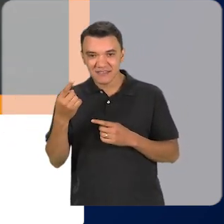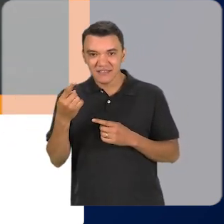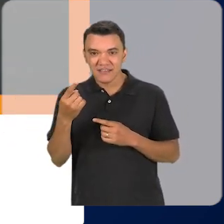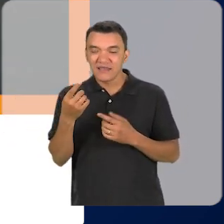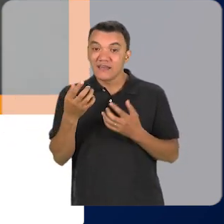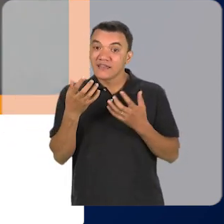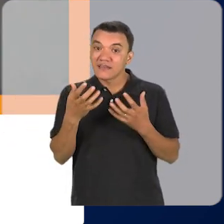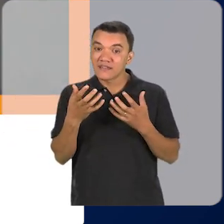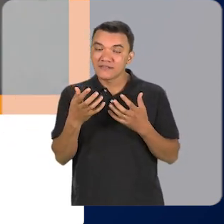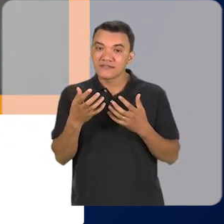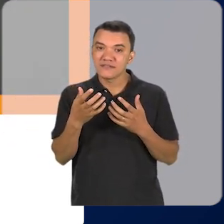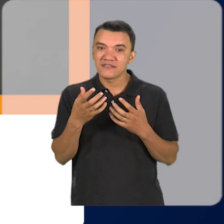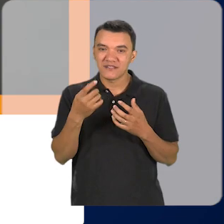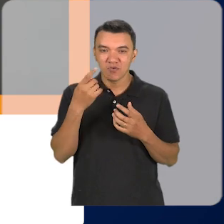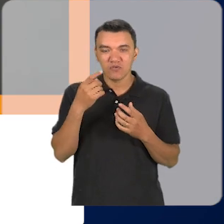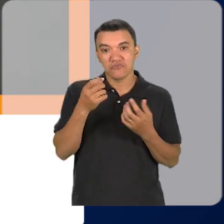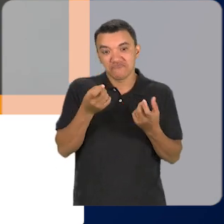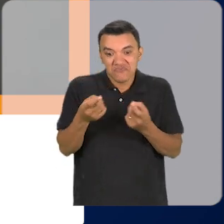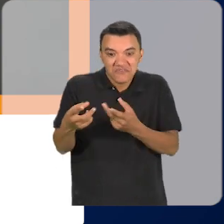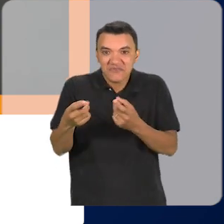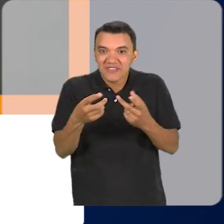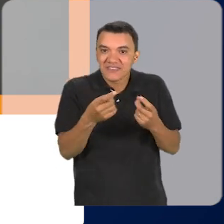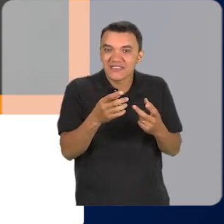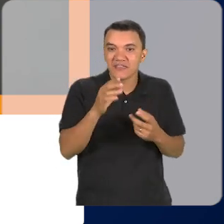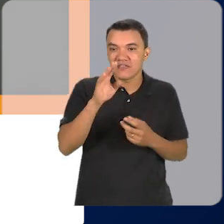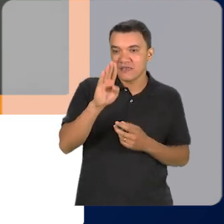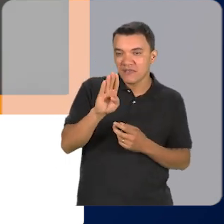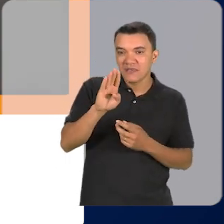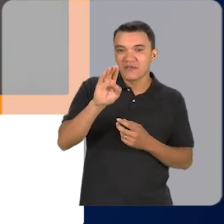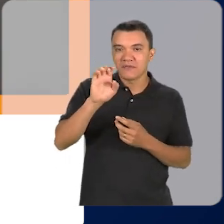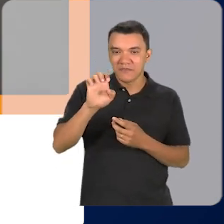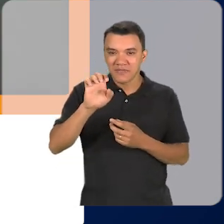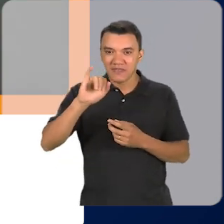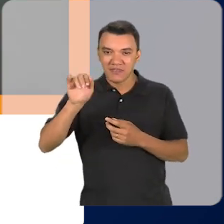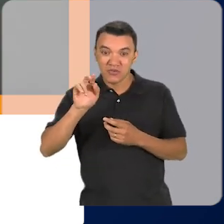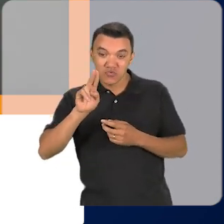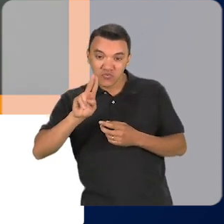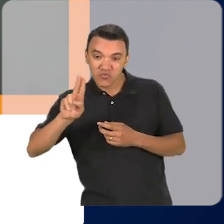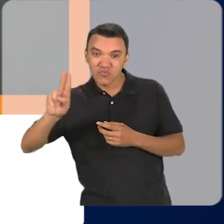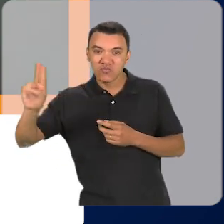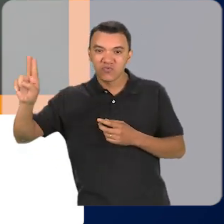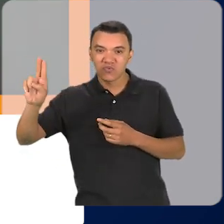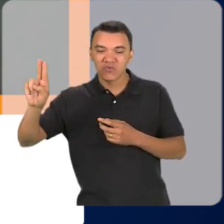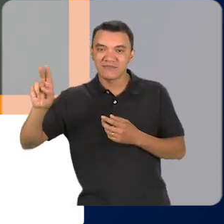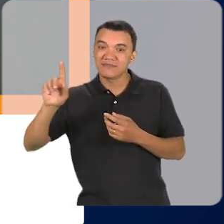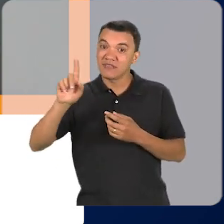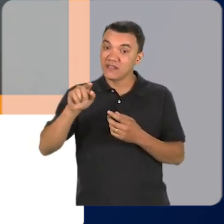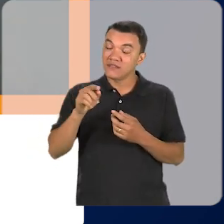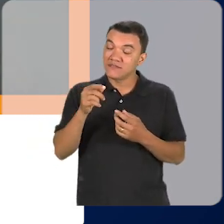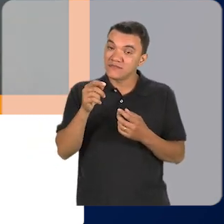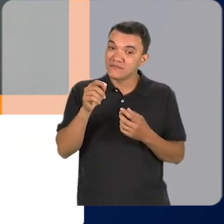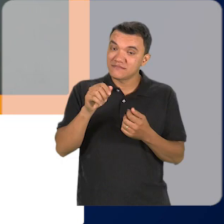a pessoa que vende o beiju aqui na porta, ele vem, olha, beiju! Então, ele usa um